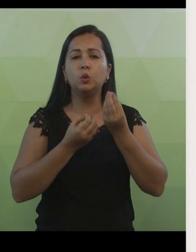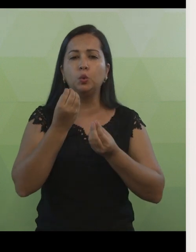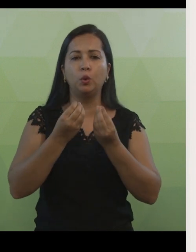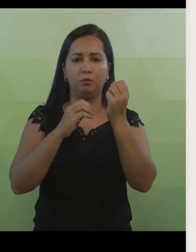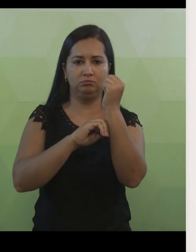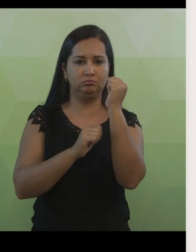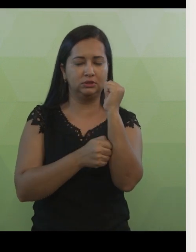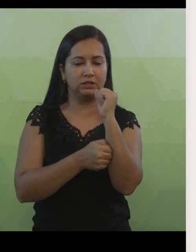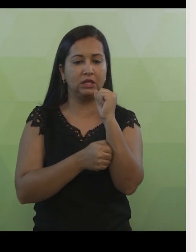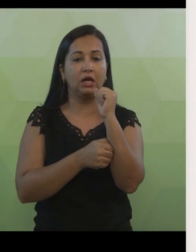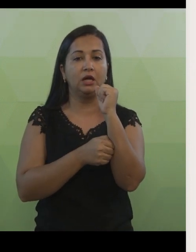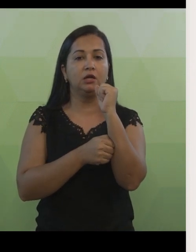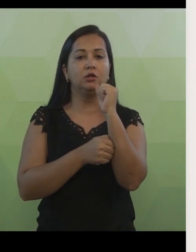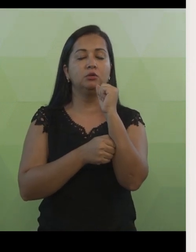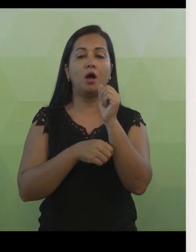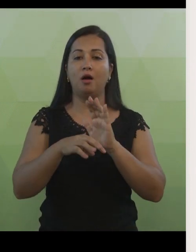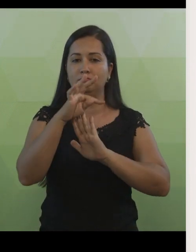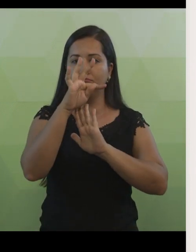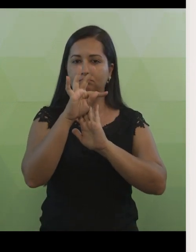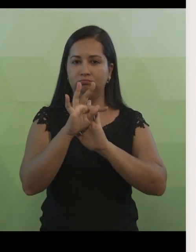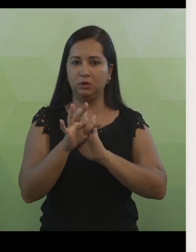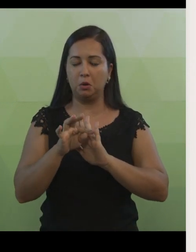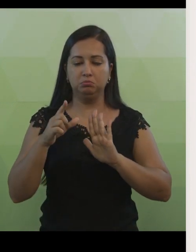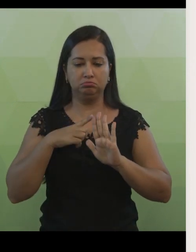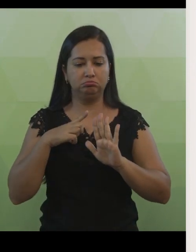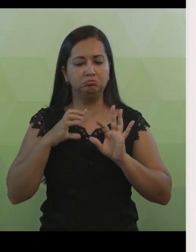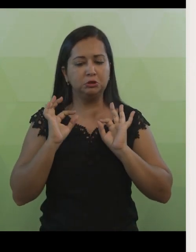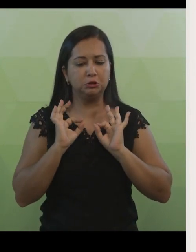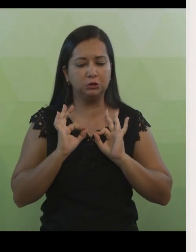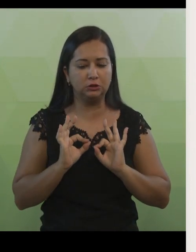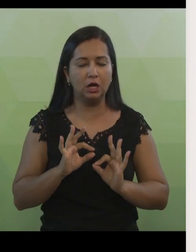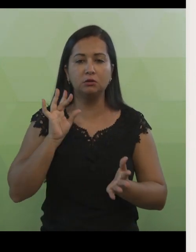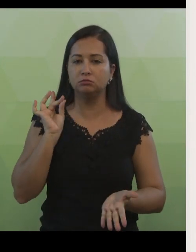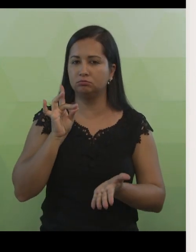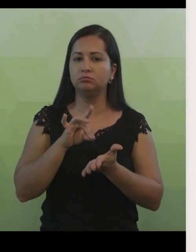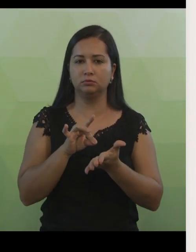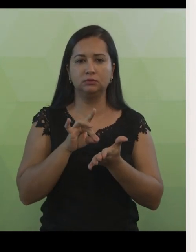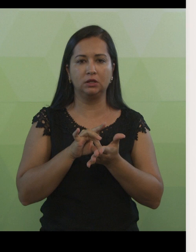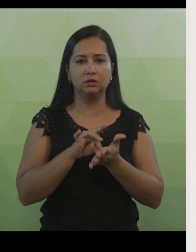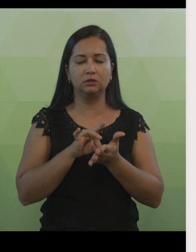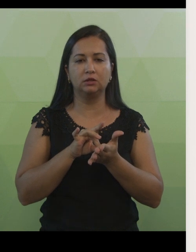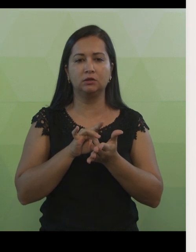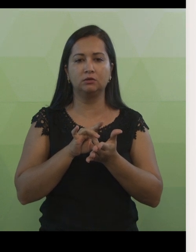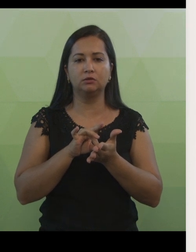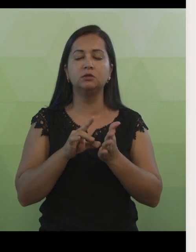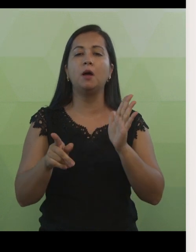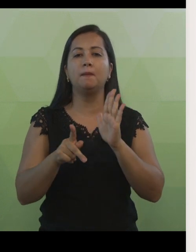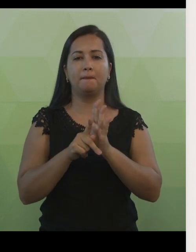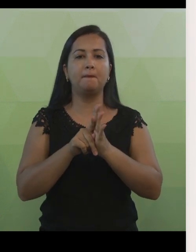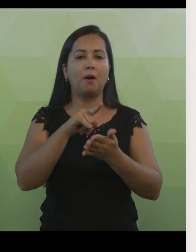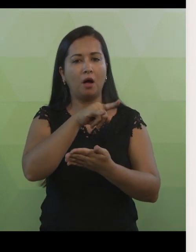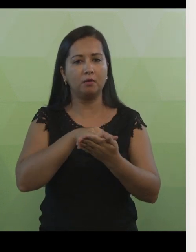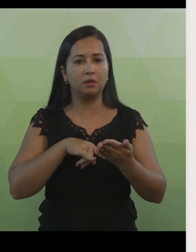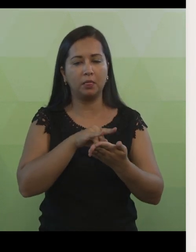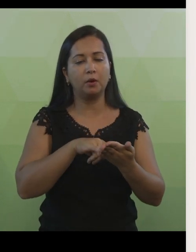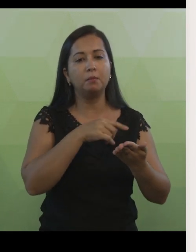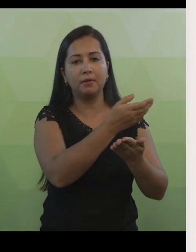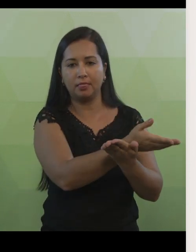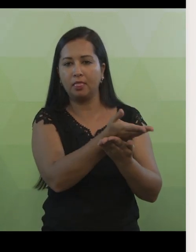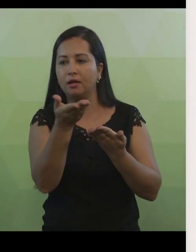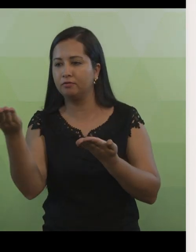e integridade. E ainda é possível obter autenticidade, ou seja, a autoria de um documento ou mensagem enviada.